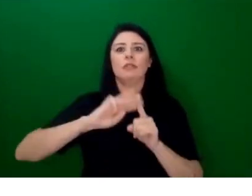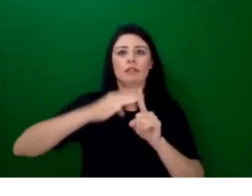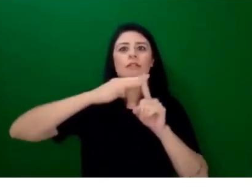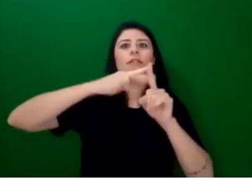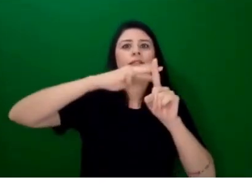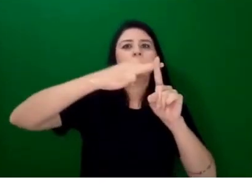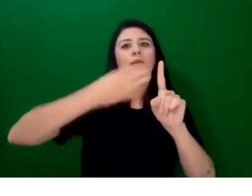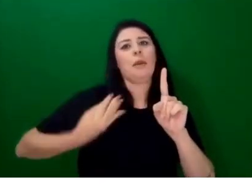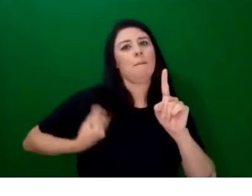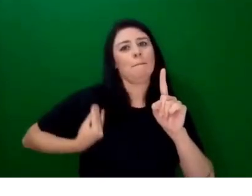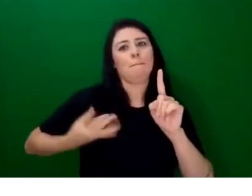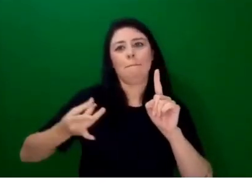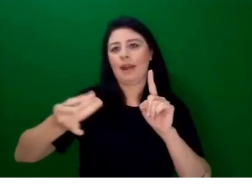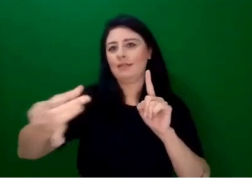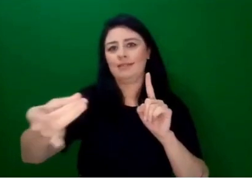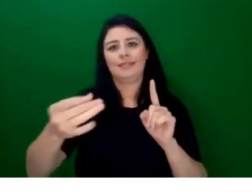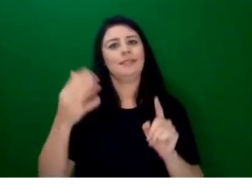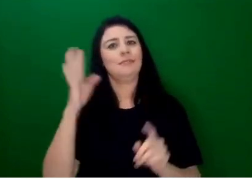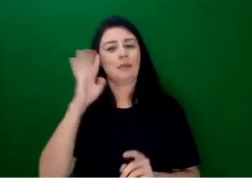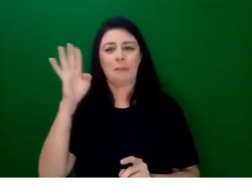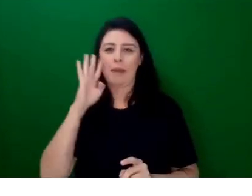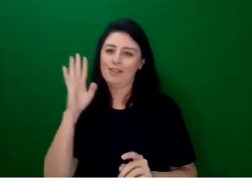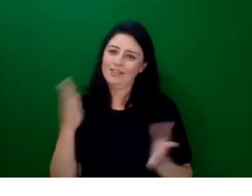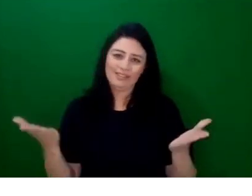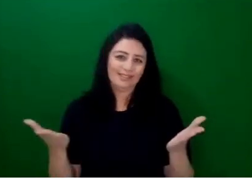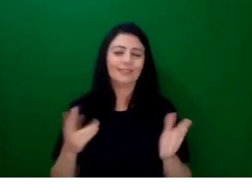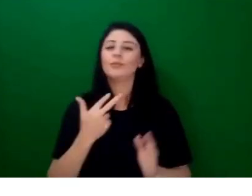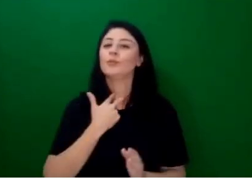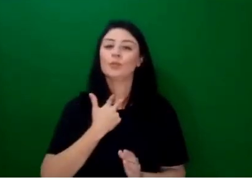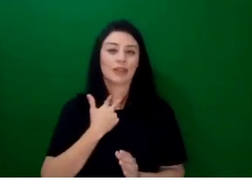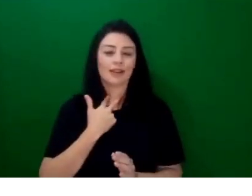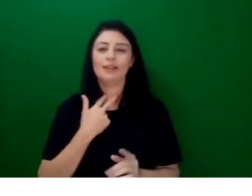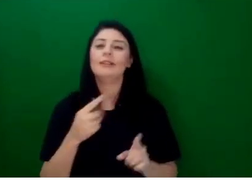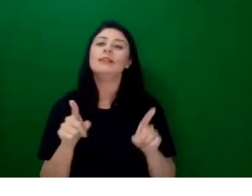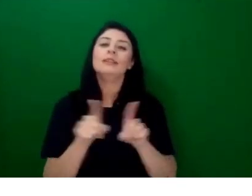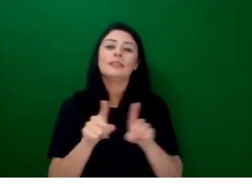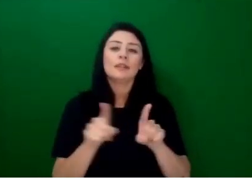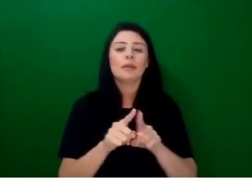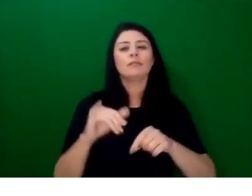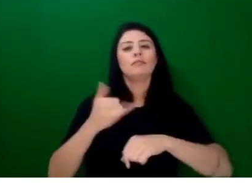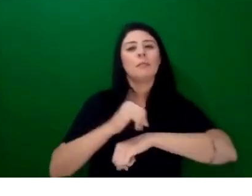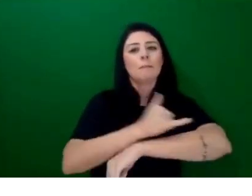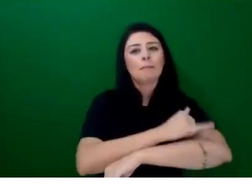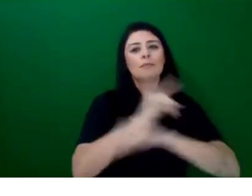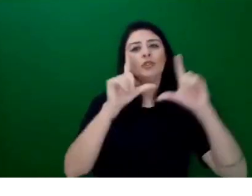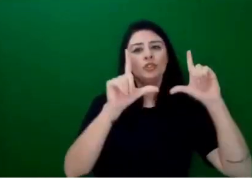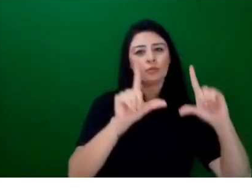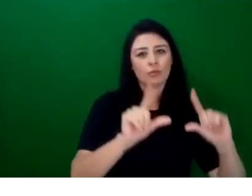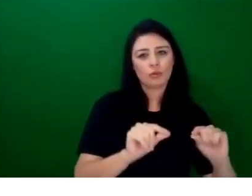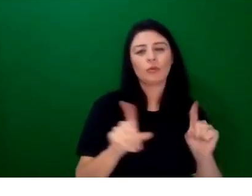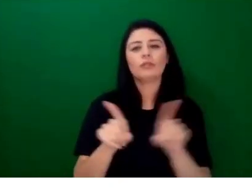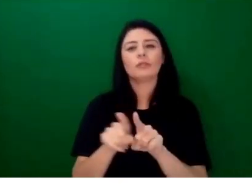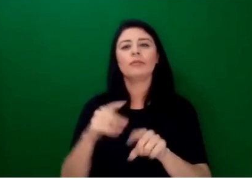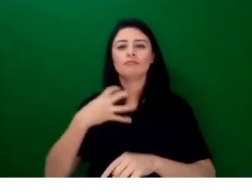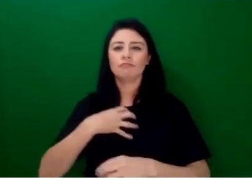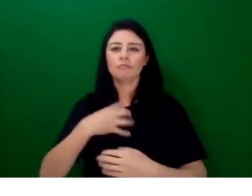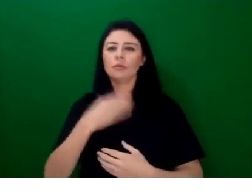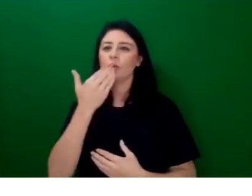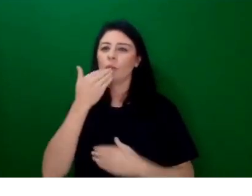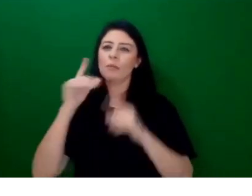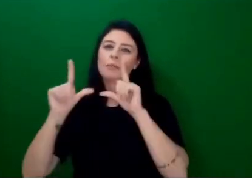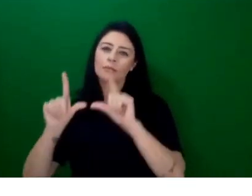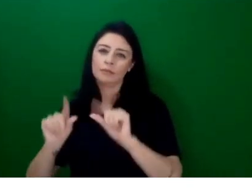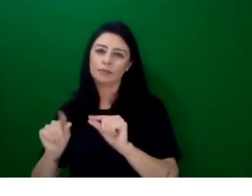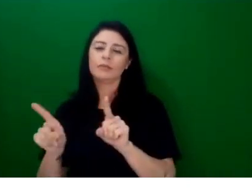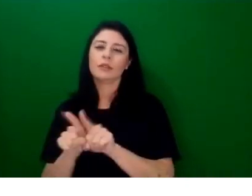estar. Então, a velocidade do ganho de peso reduz e a fome automaticamente reduz também. Então, tem